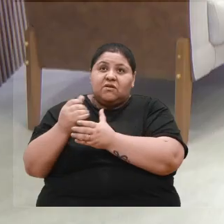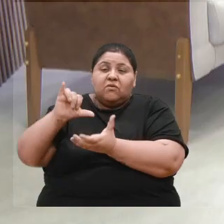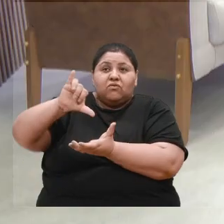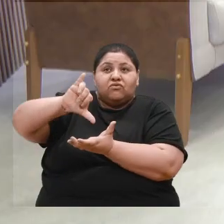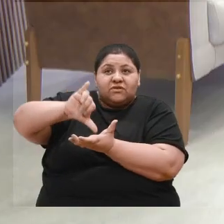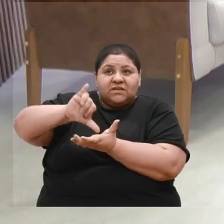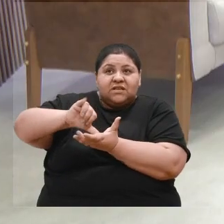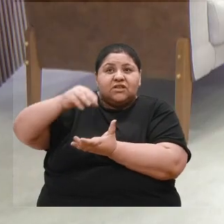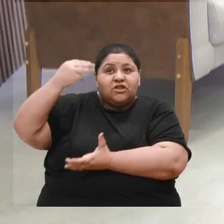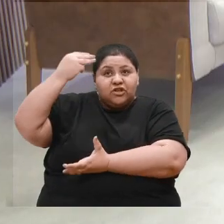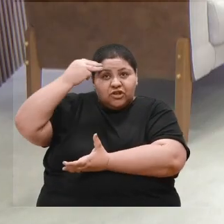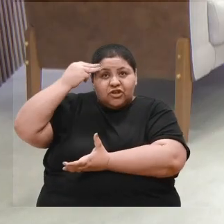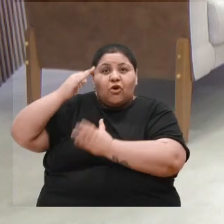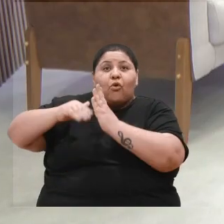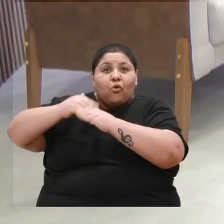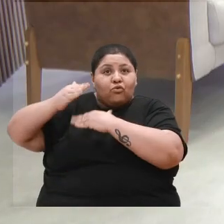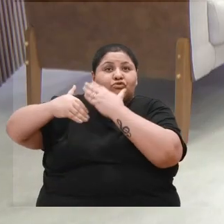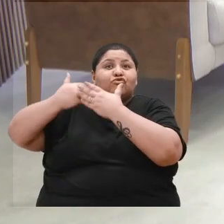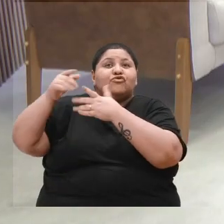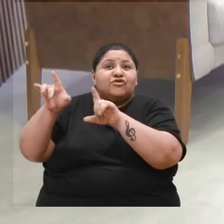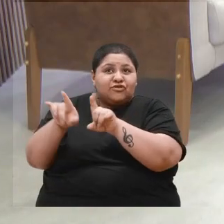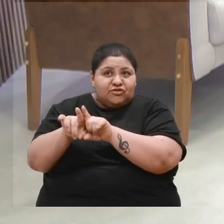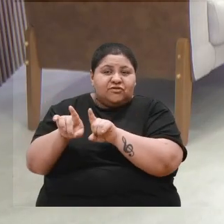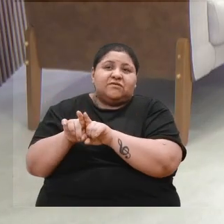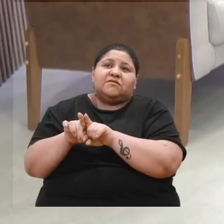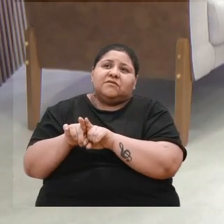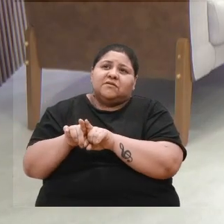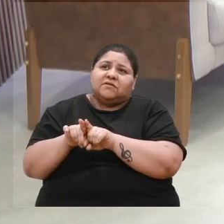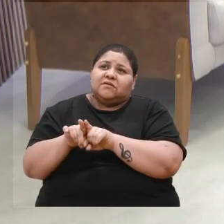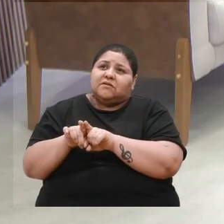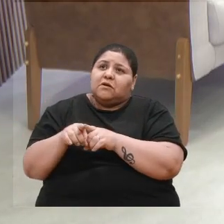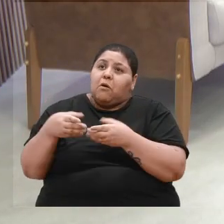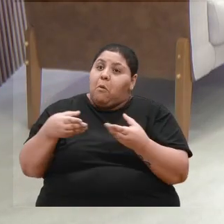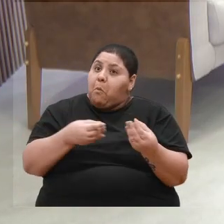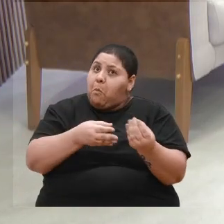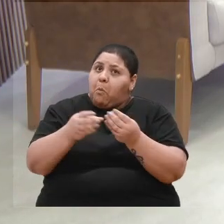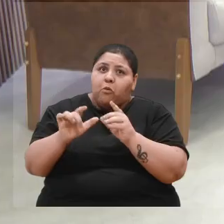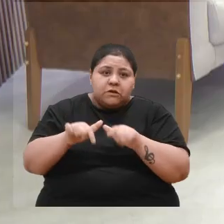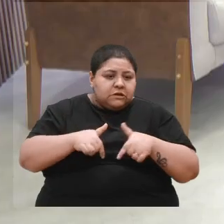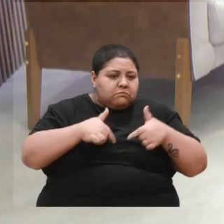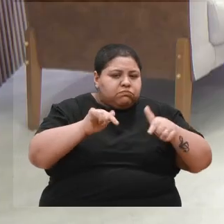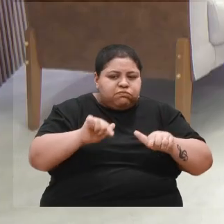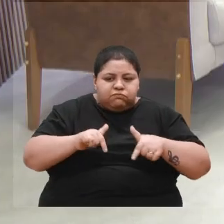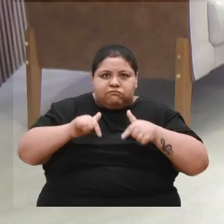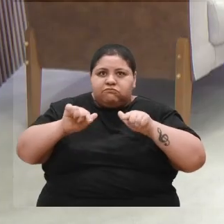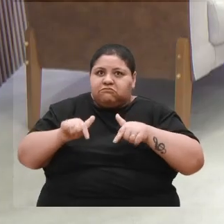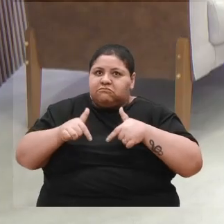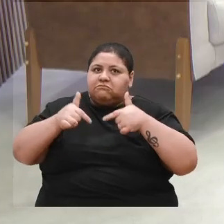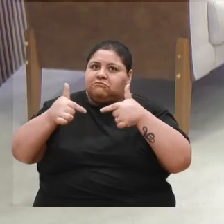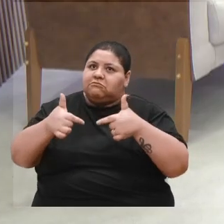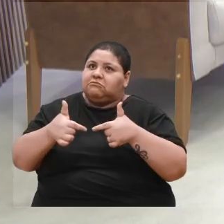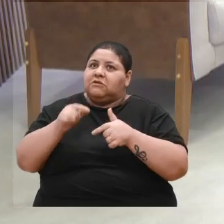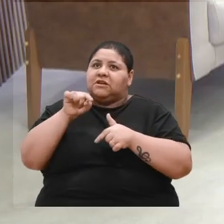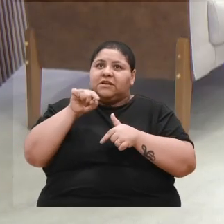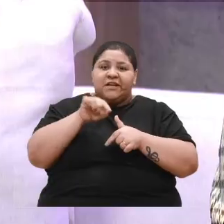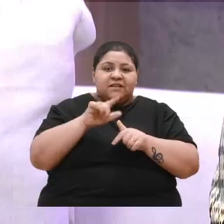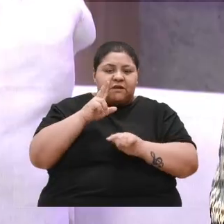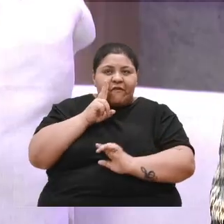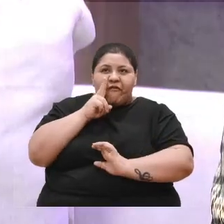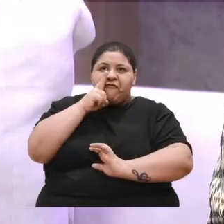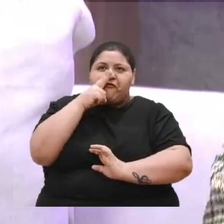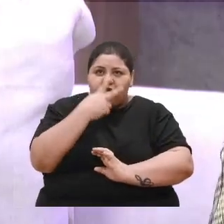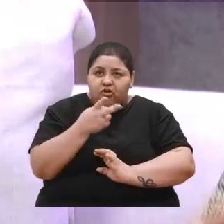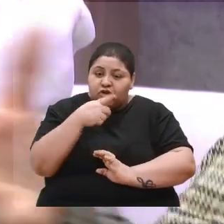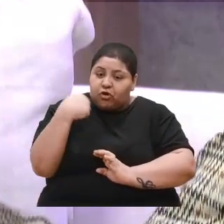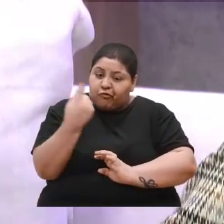Raquel Graziotin. Ela também fez acontecer o Centro de Memória. Também. Nossa, quantas frentes então, ela... veja, sim. E é isso, essa